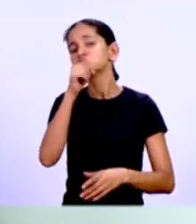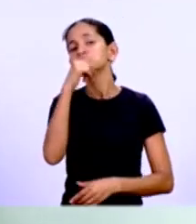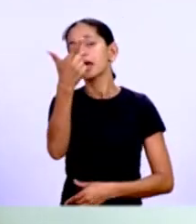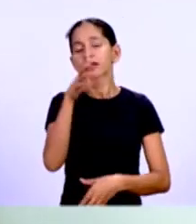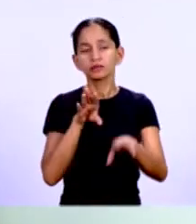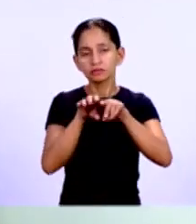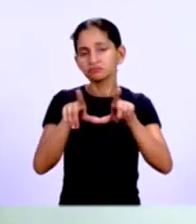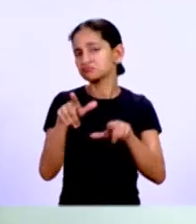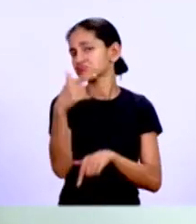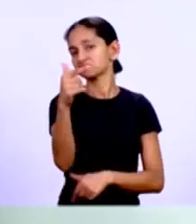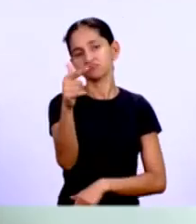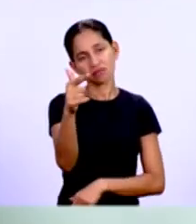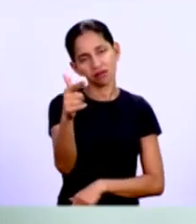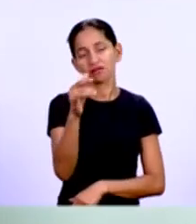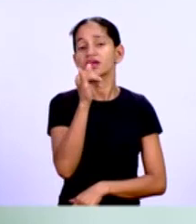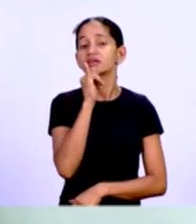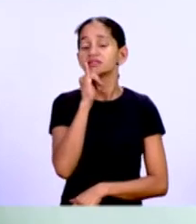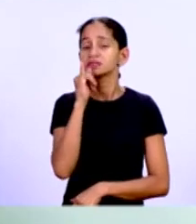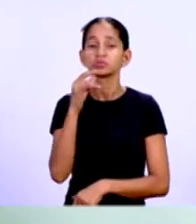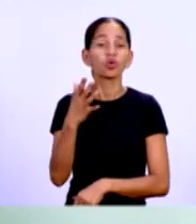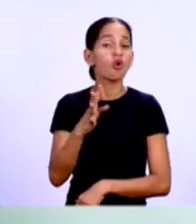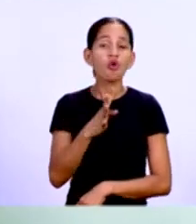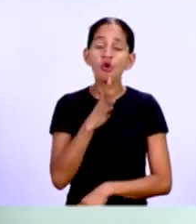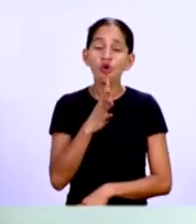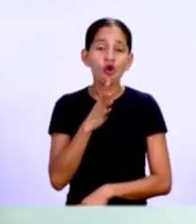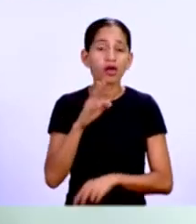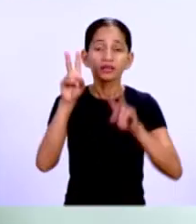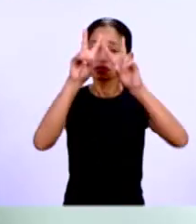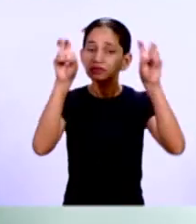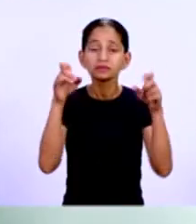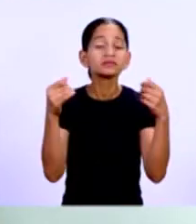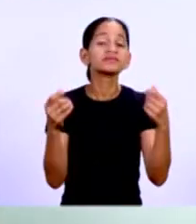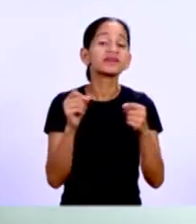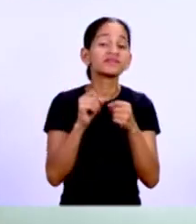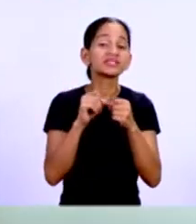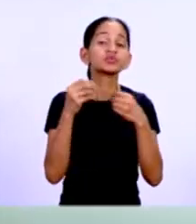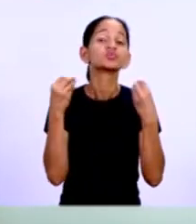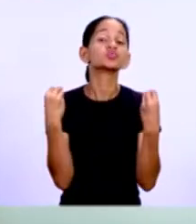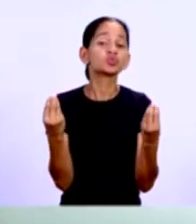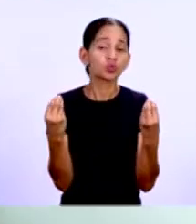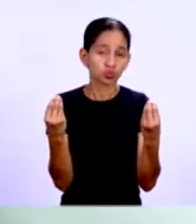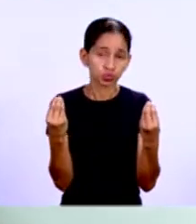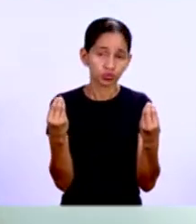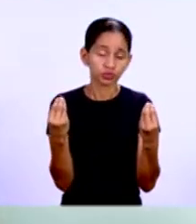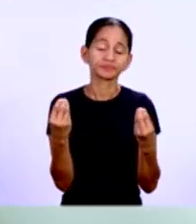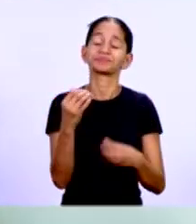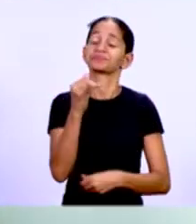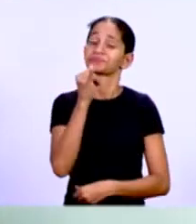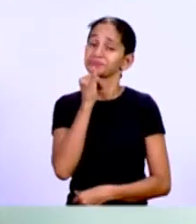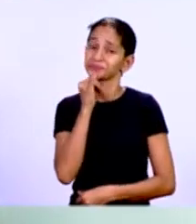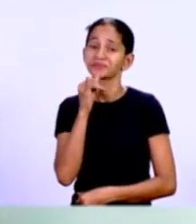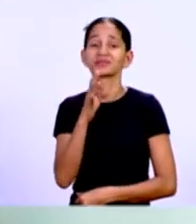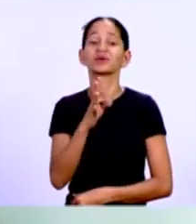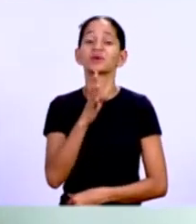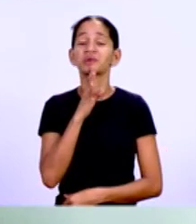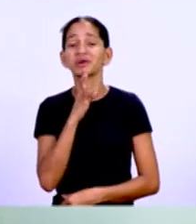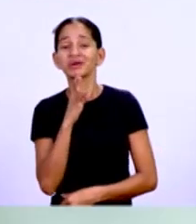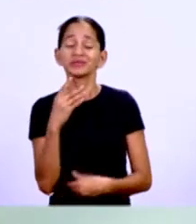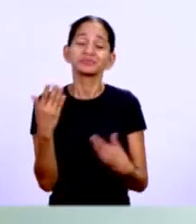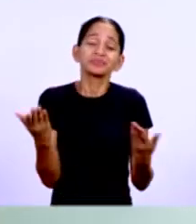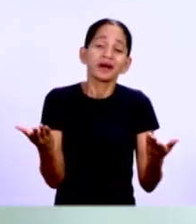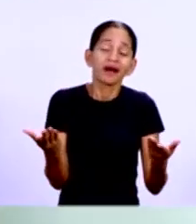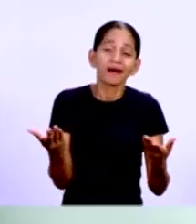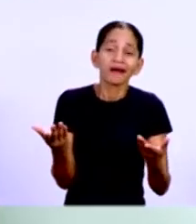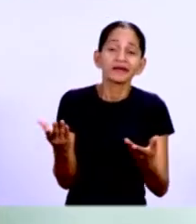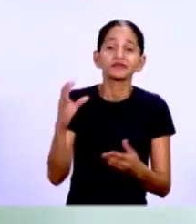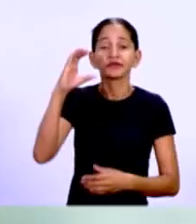finanças, não é um técnico em finanças, ele não conhece o tema, ele vai fazer ali análise de cadastro só assim, eu conheço essa pessoa, sim ou não? Ah, eu conheço, vou